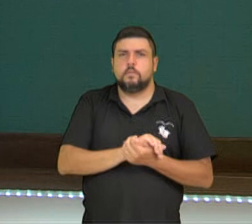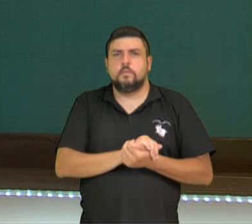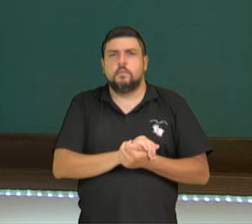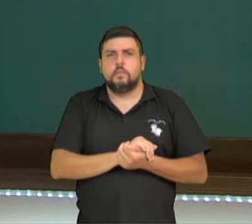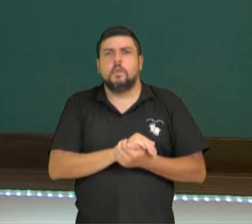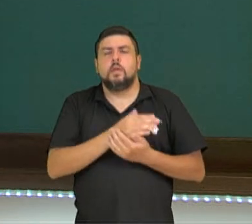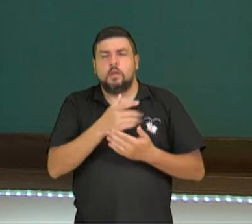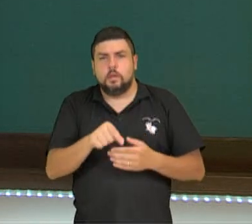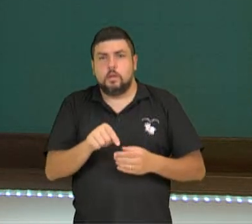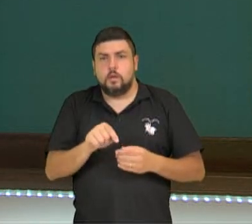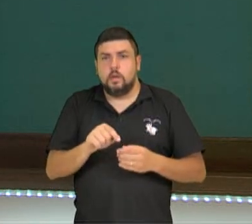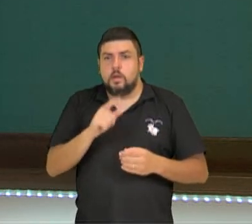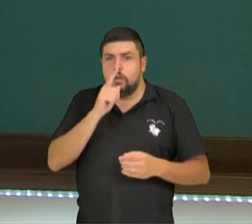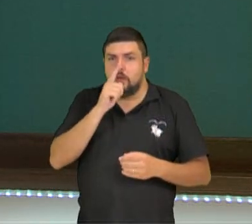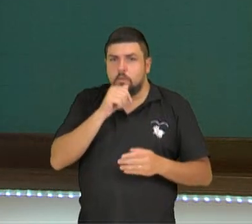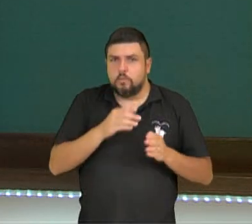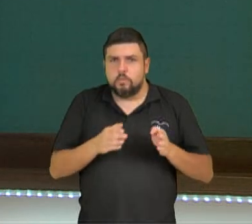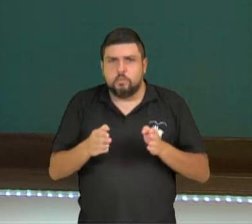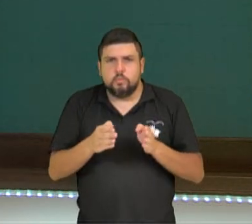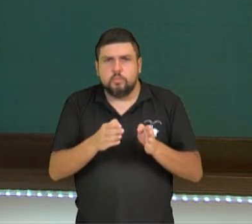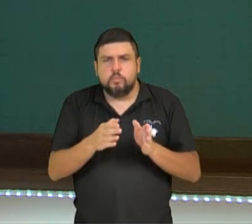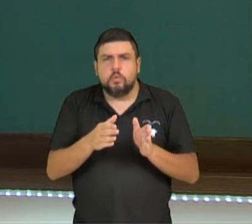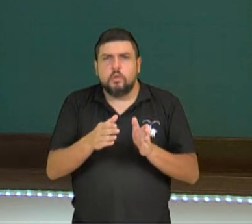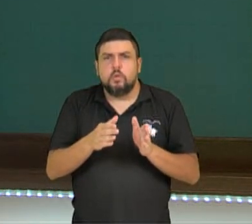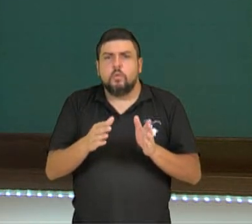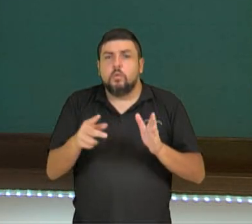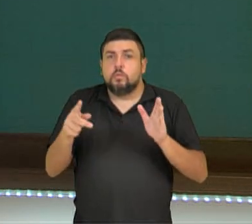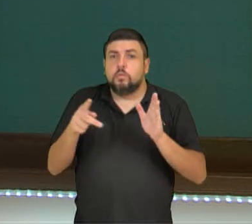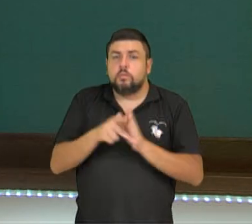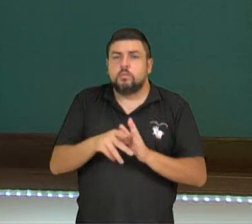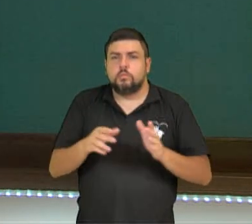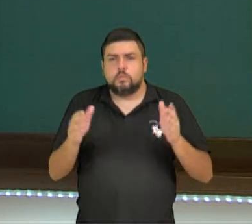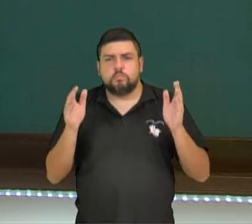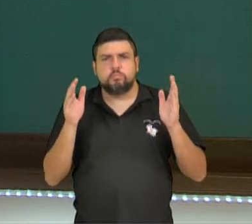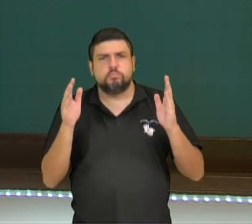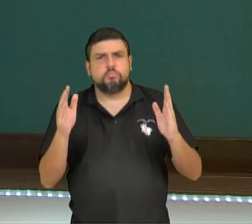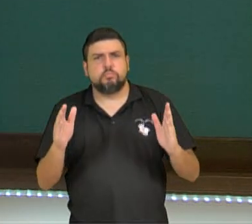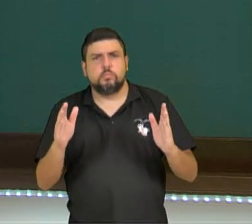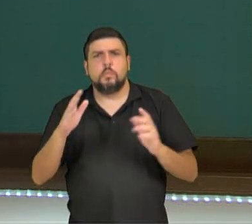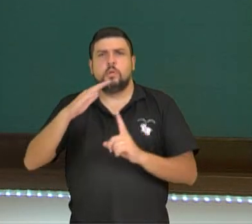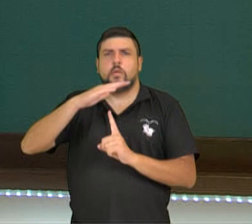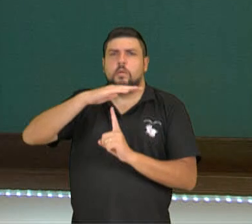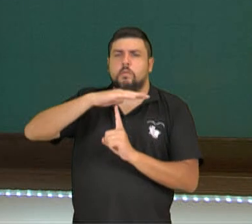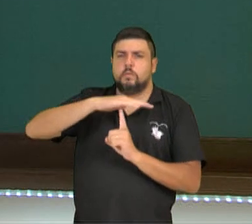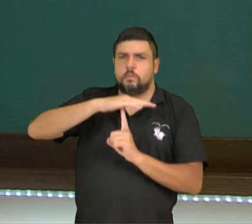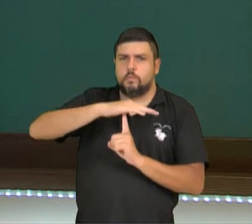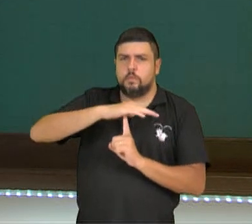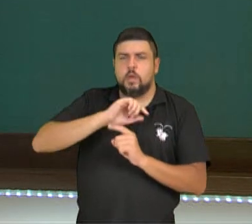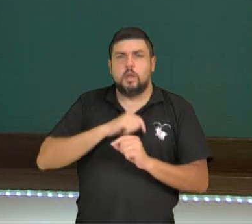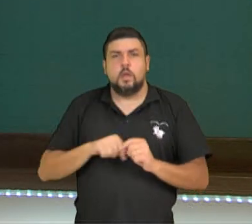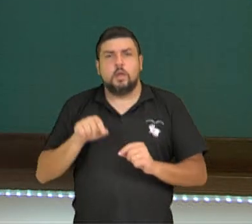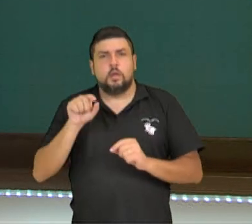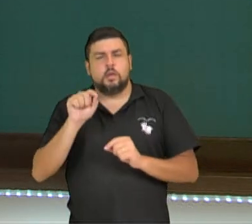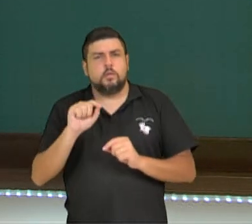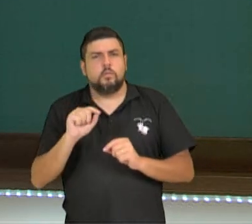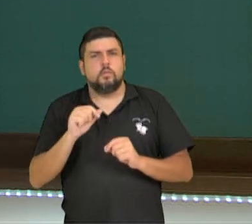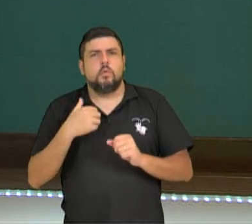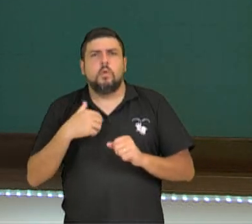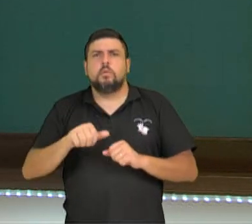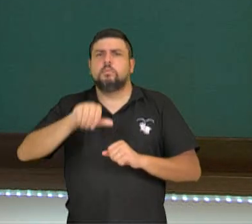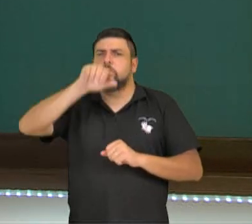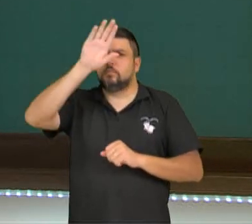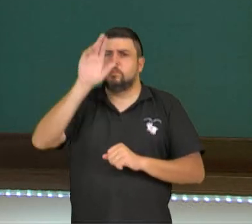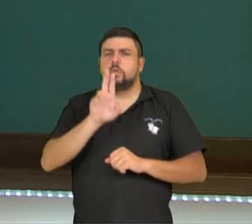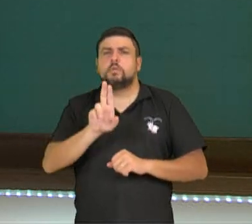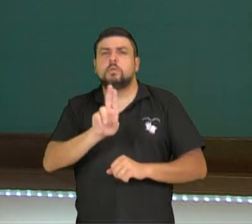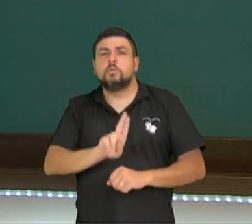rio totalmente paranaense e ter uma importância ali de disponibilidade de água, do recurso